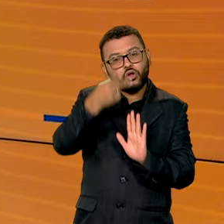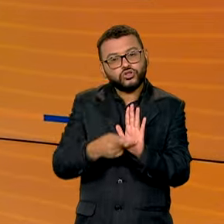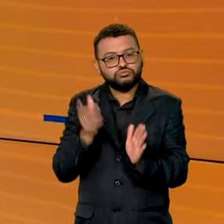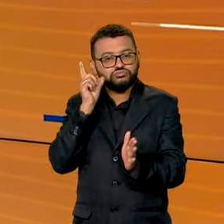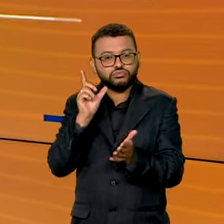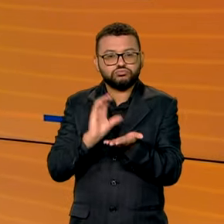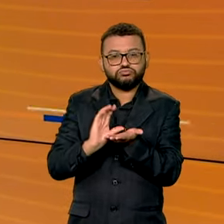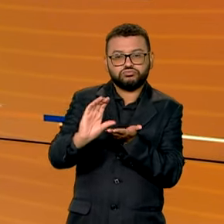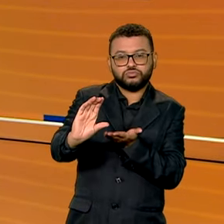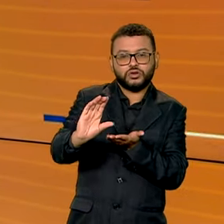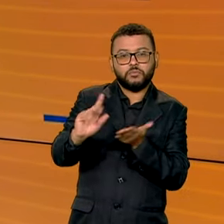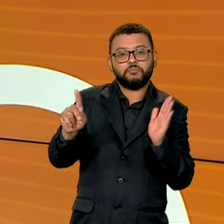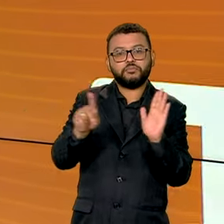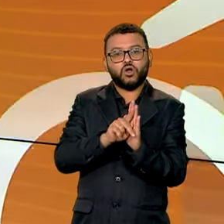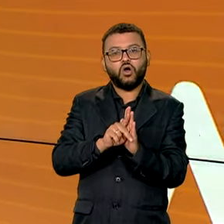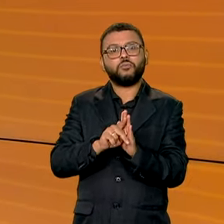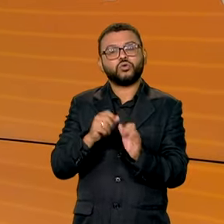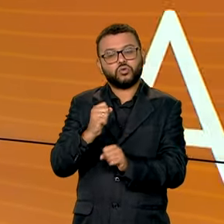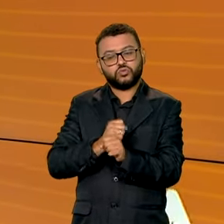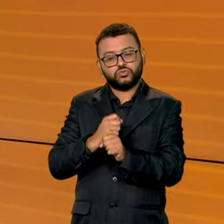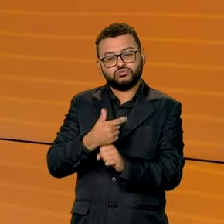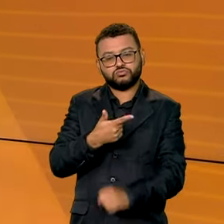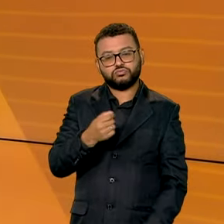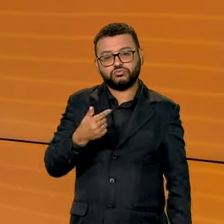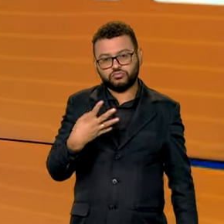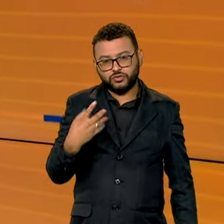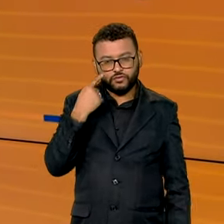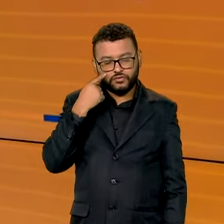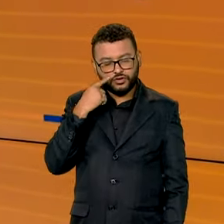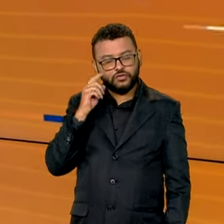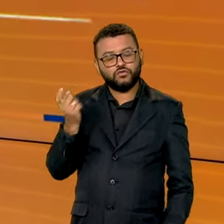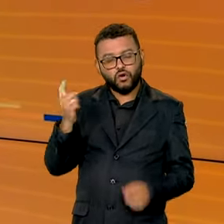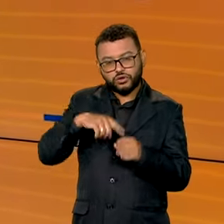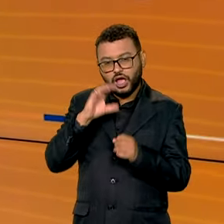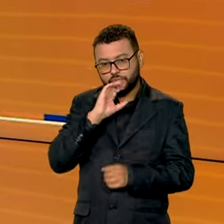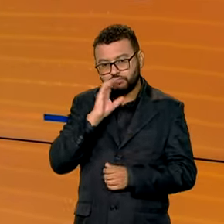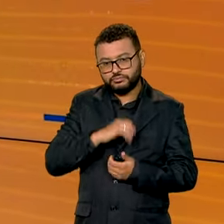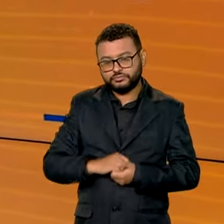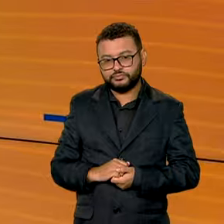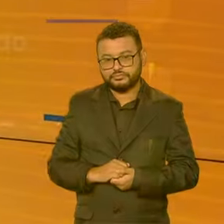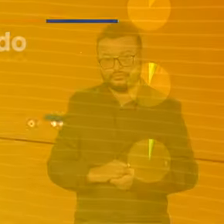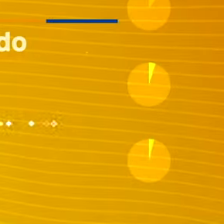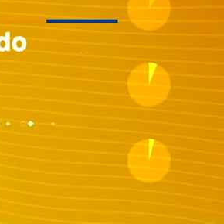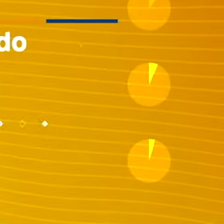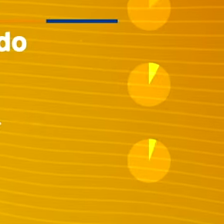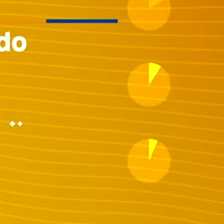recebe mais investimentos em 2024. Daqui a pouco a gente volta.